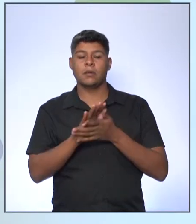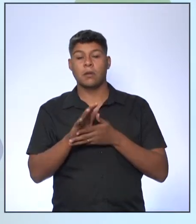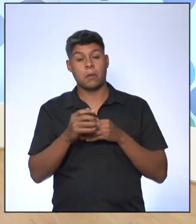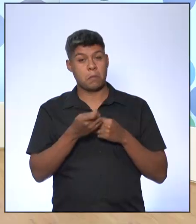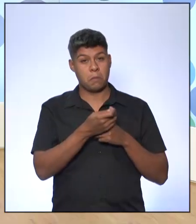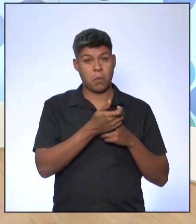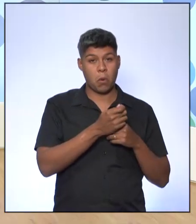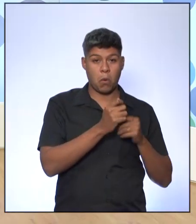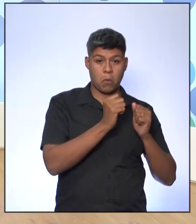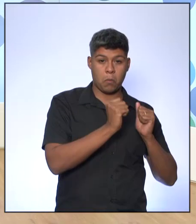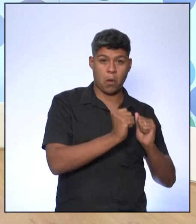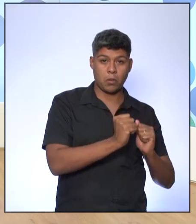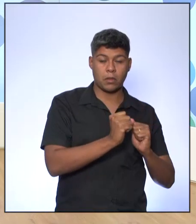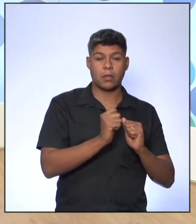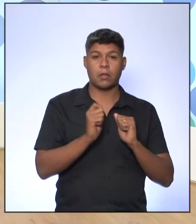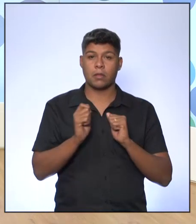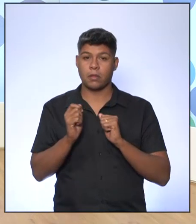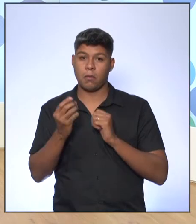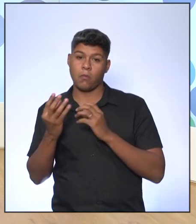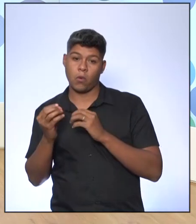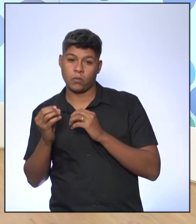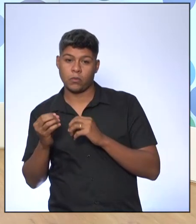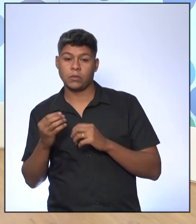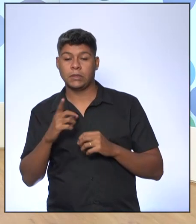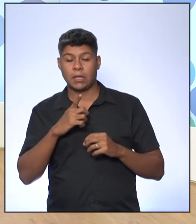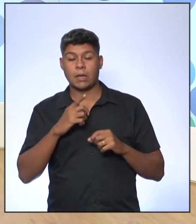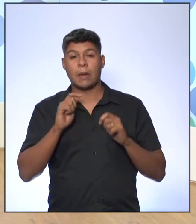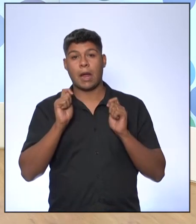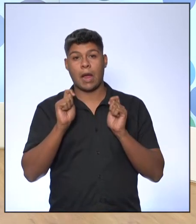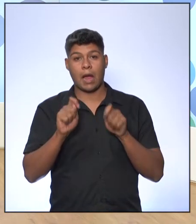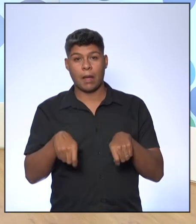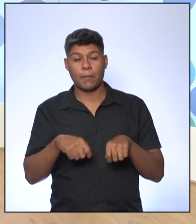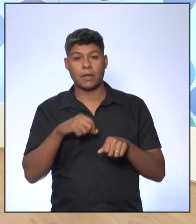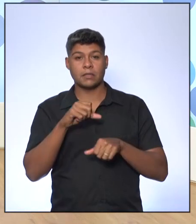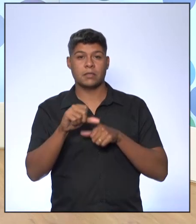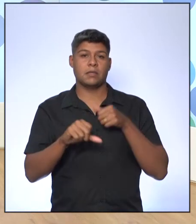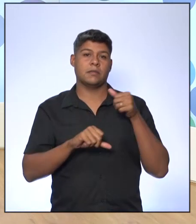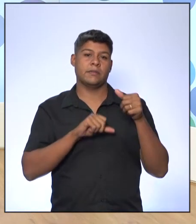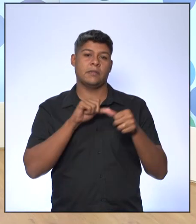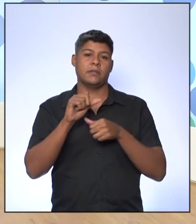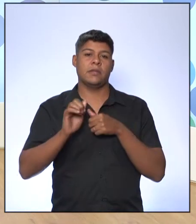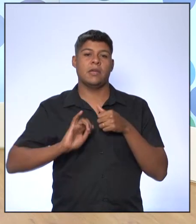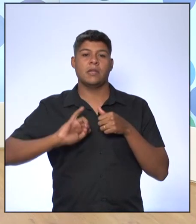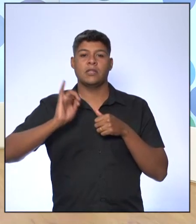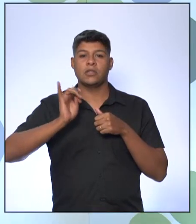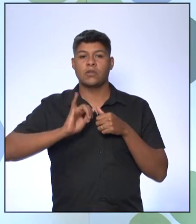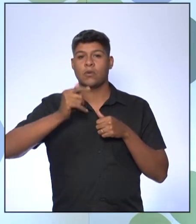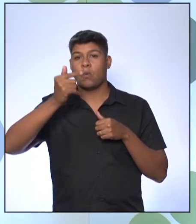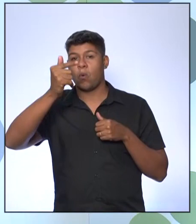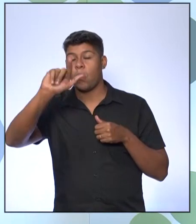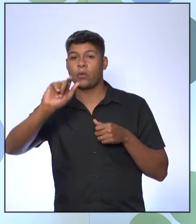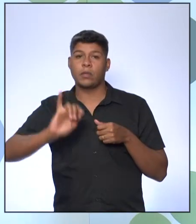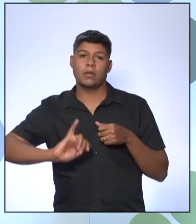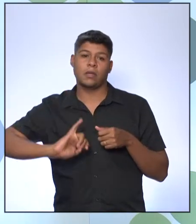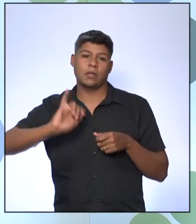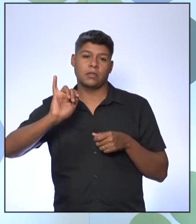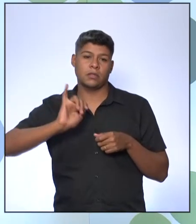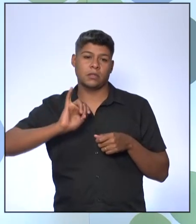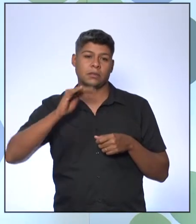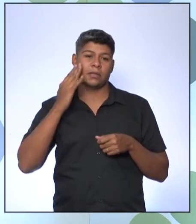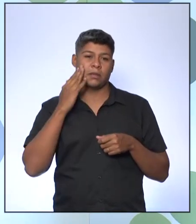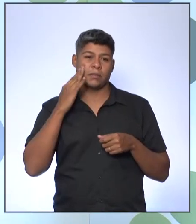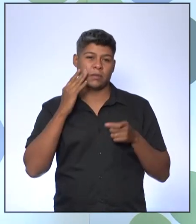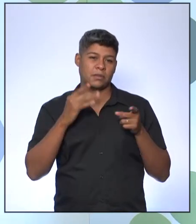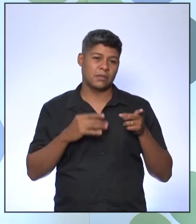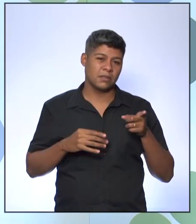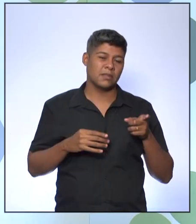potente, muito potente. Tem mais capacidade de transformar a energia elétrica em outra energia. Esse aqui